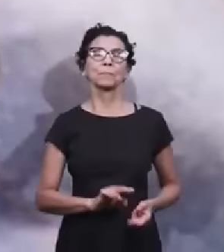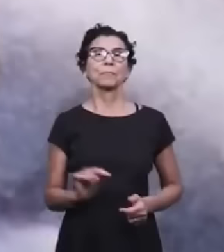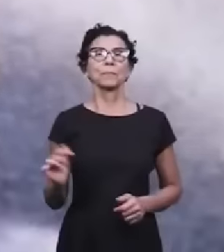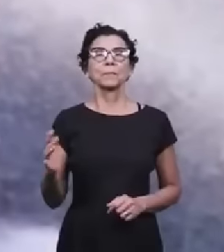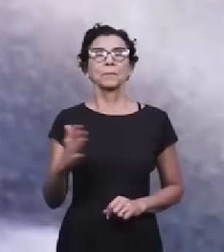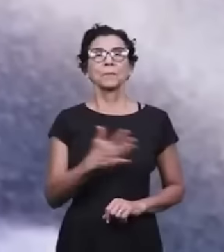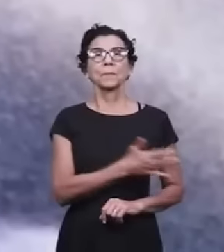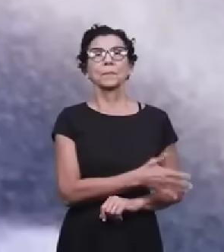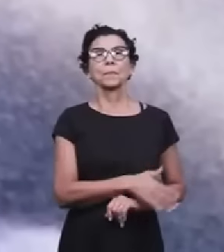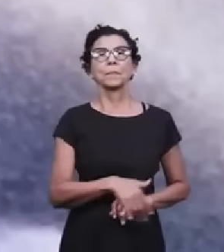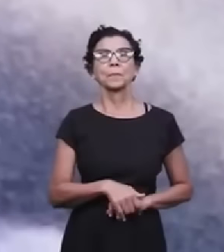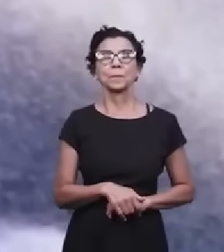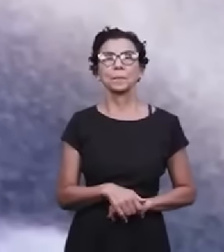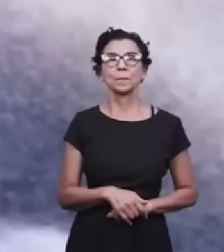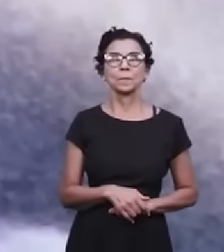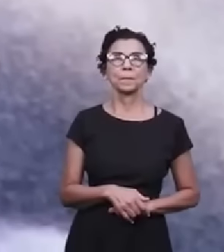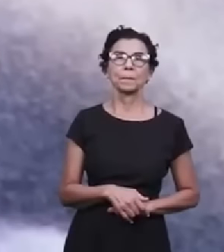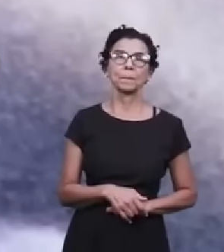Uma das coisas que